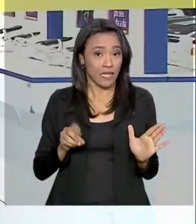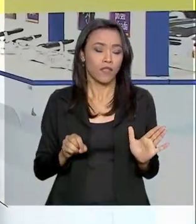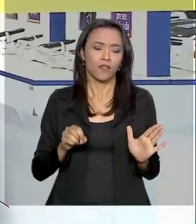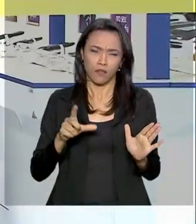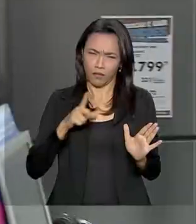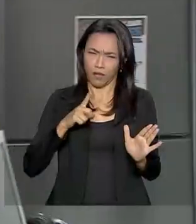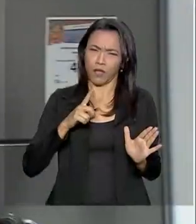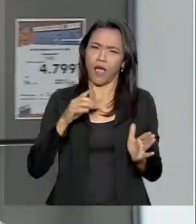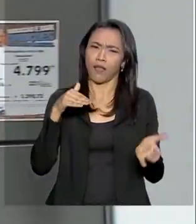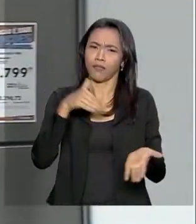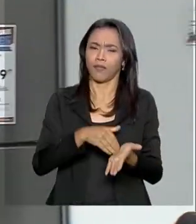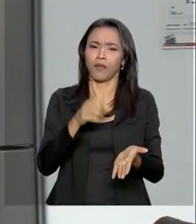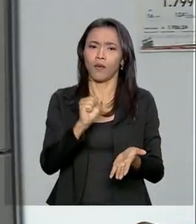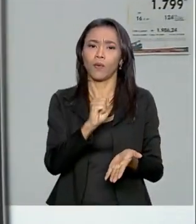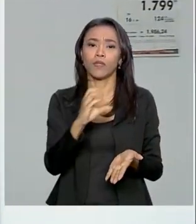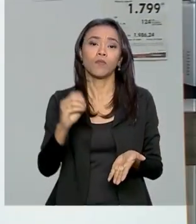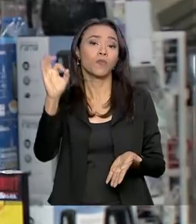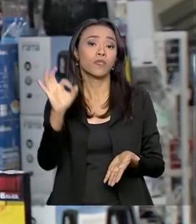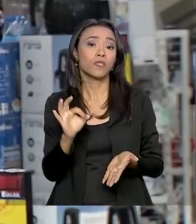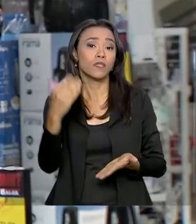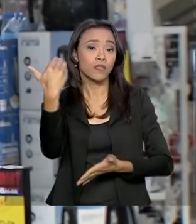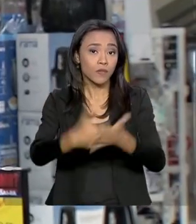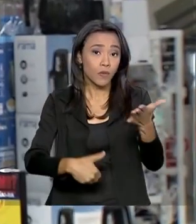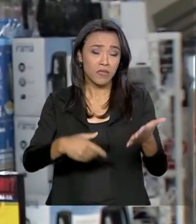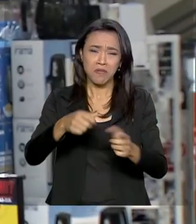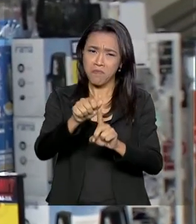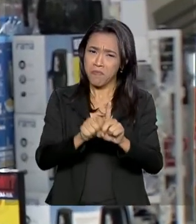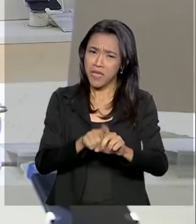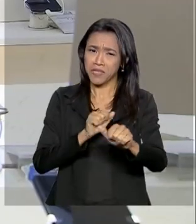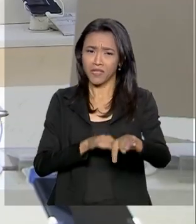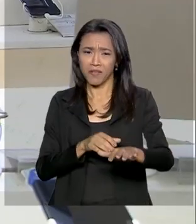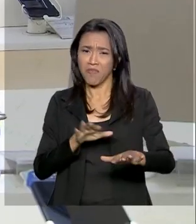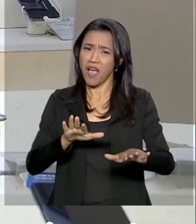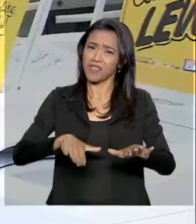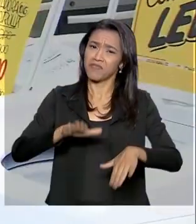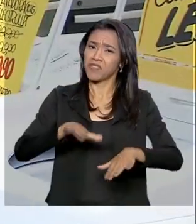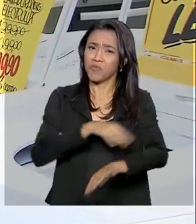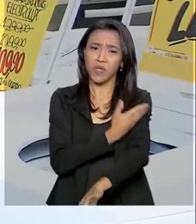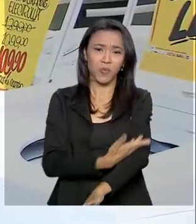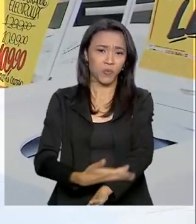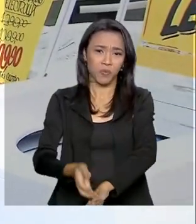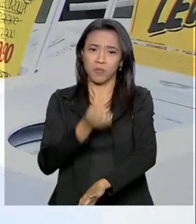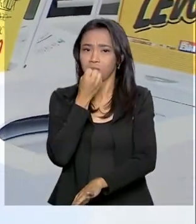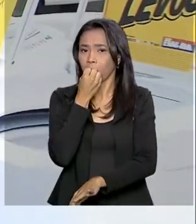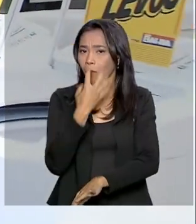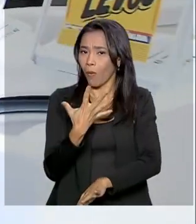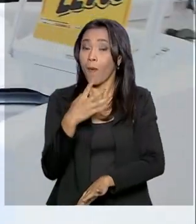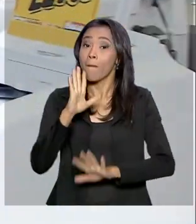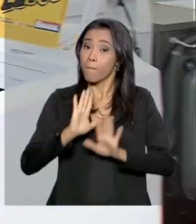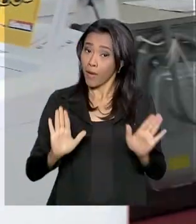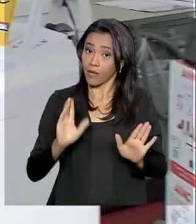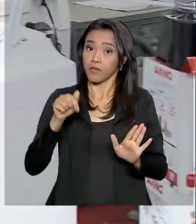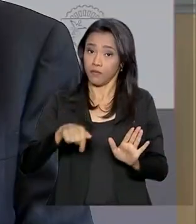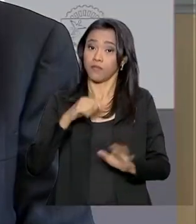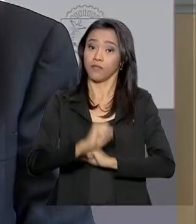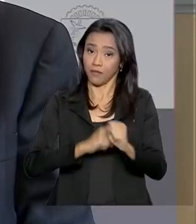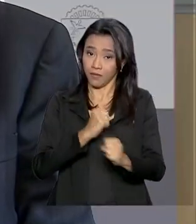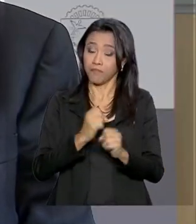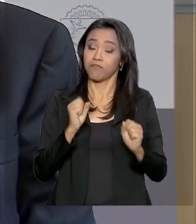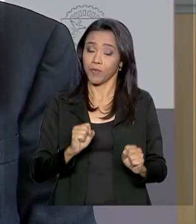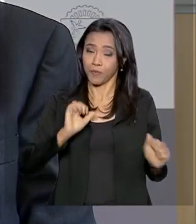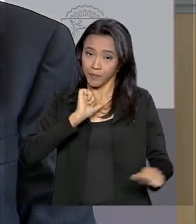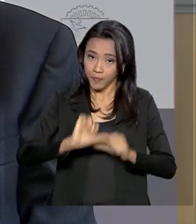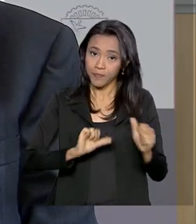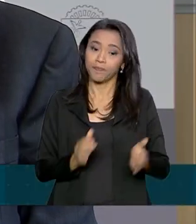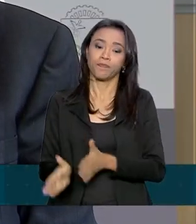80%. O mês de setembro costuma não ser muito bom para o comércio. Mas neste ano, isso pode mudar. Agora, em